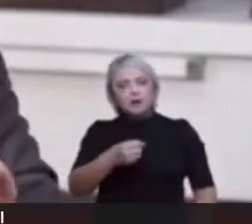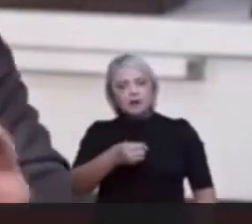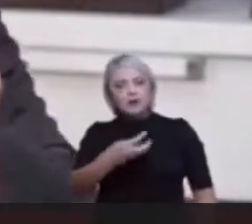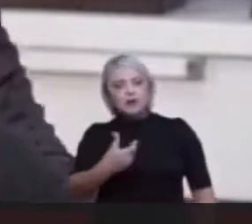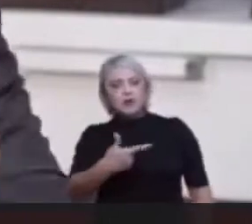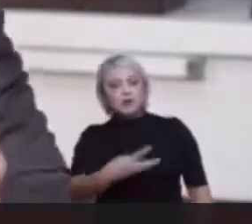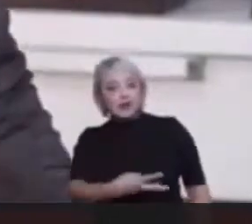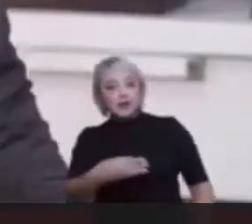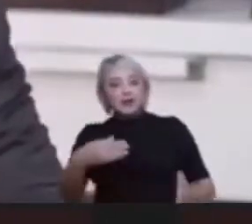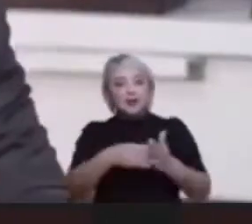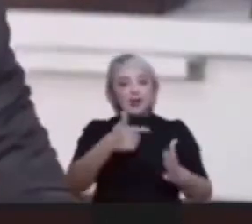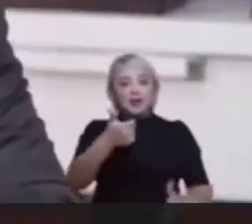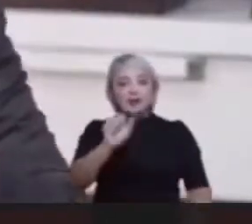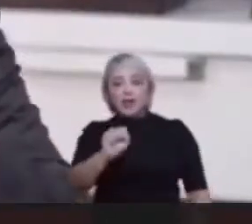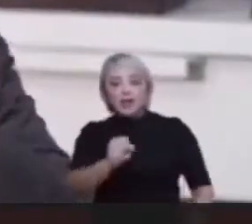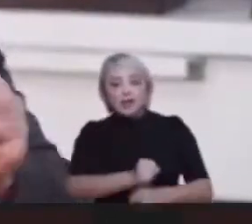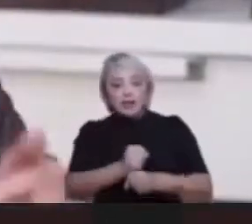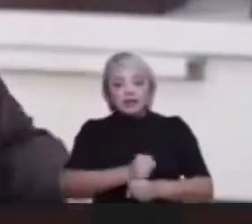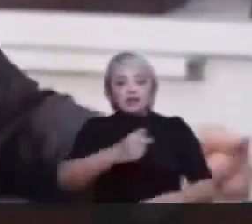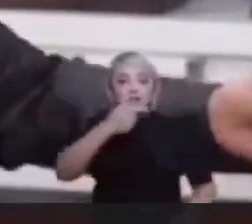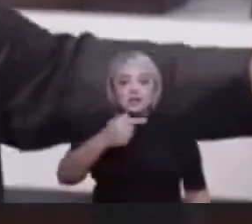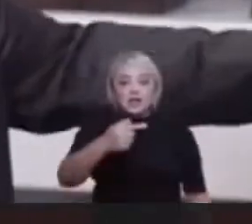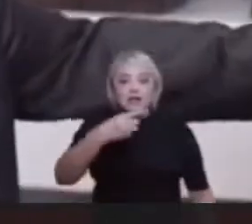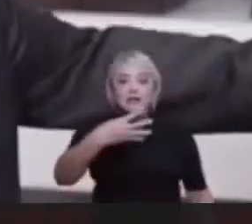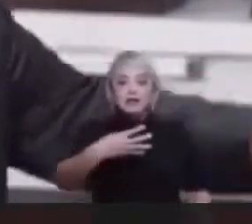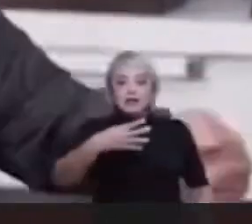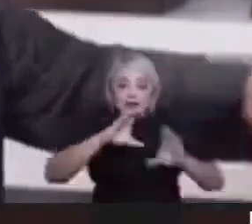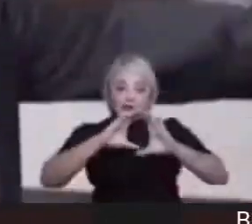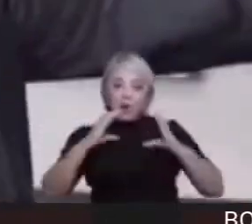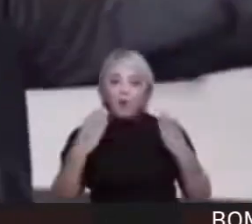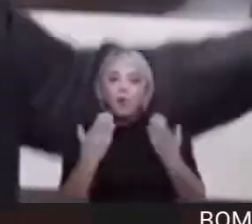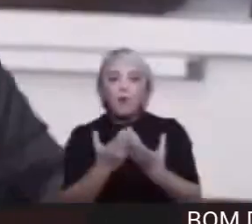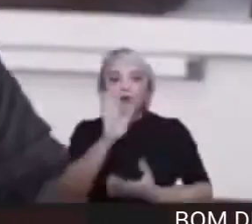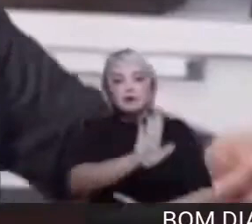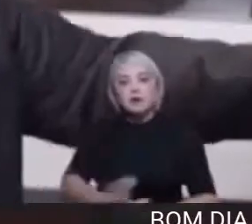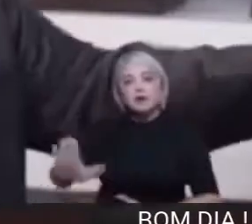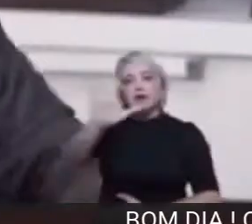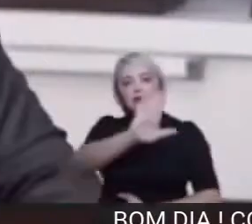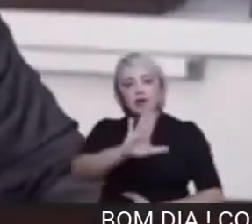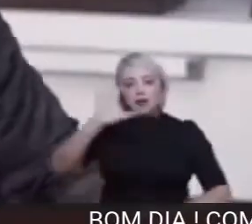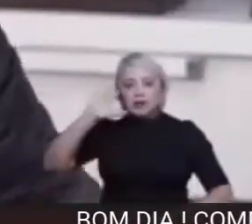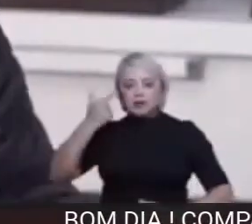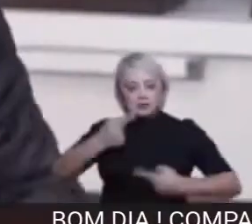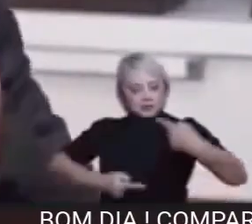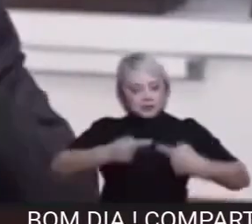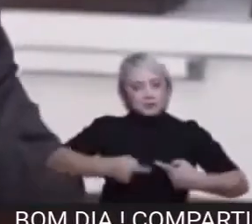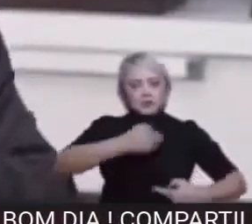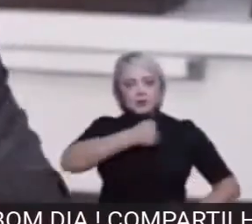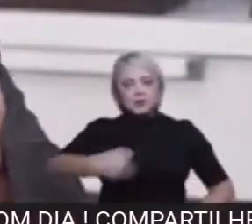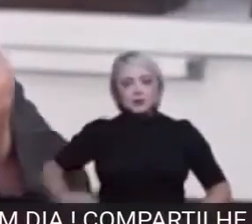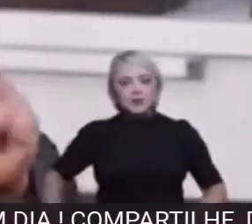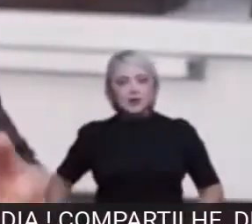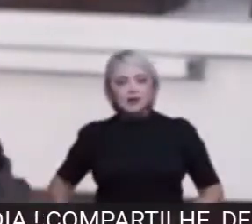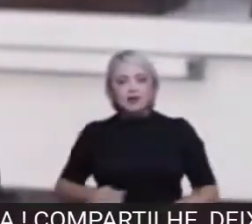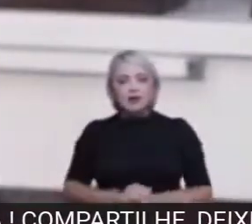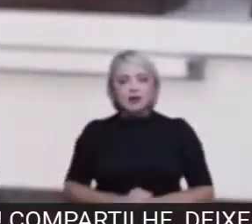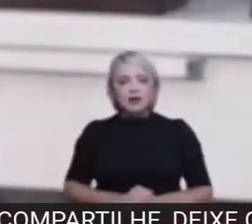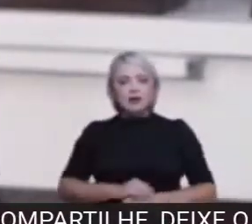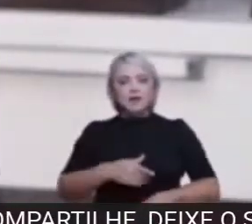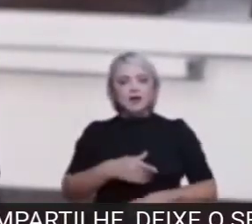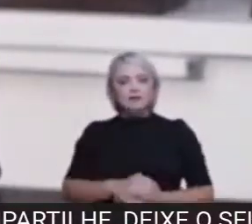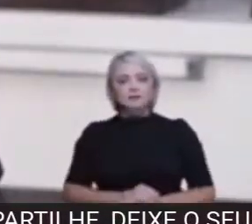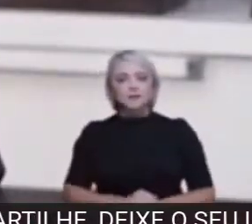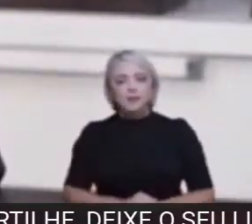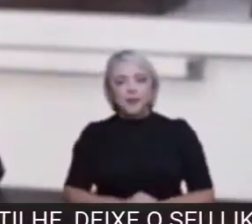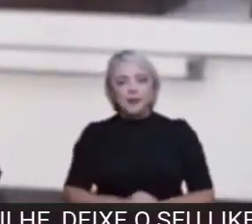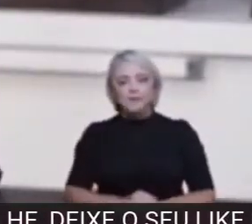fiz 74 conferências nacionais para definir as políticas públicas que eu ia colocar em prática. O senhor pensa 74. Em conferências